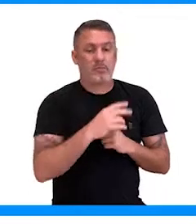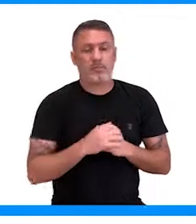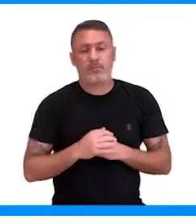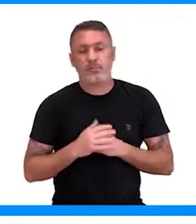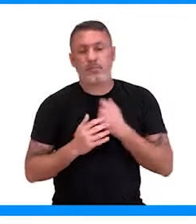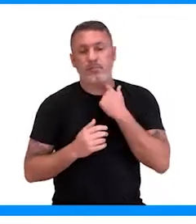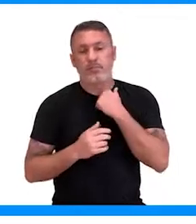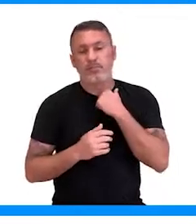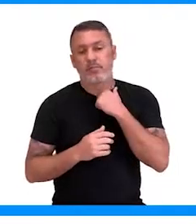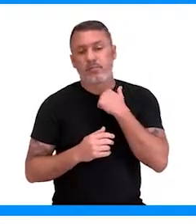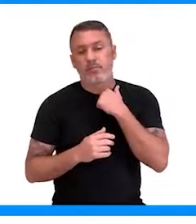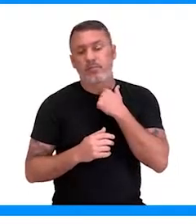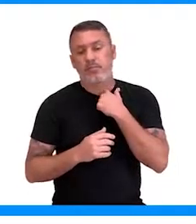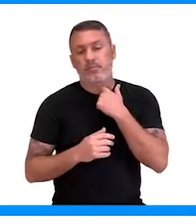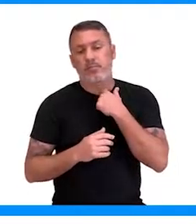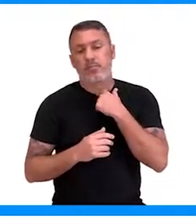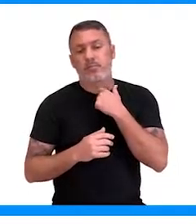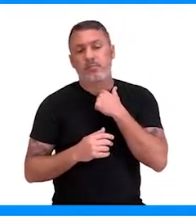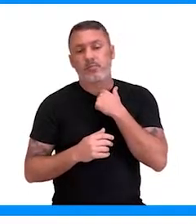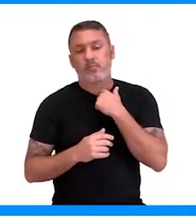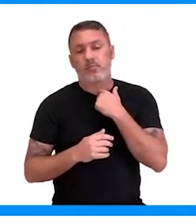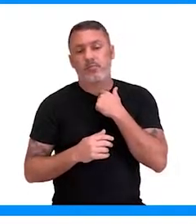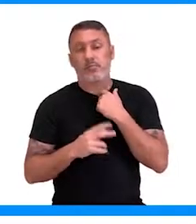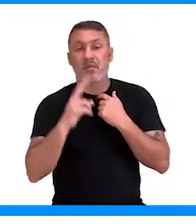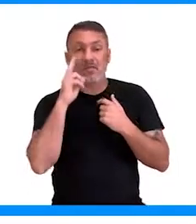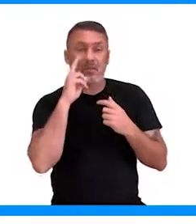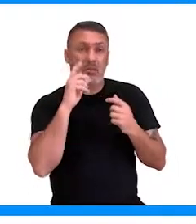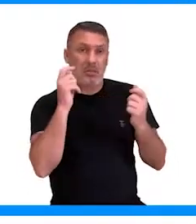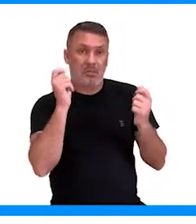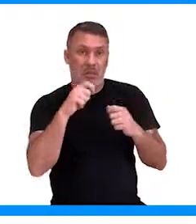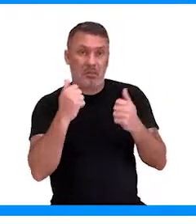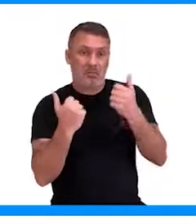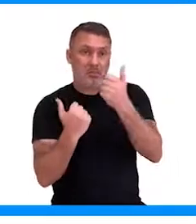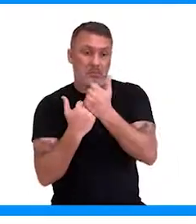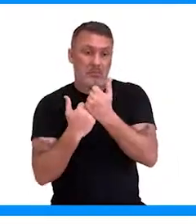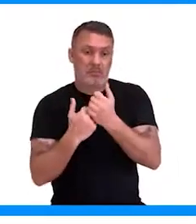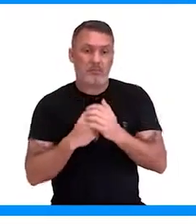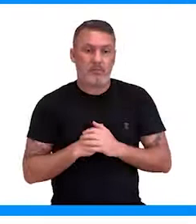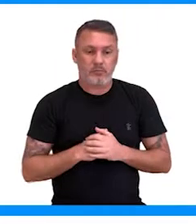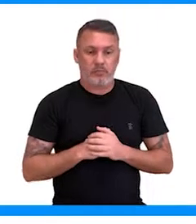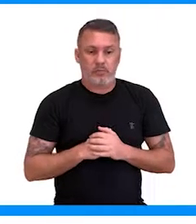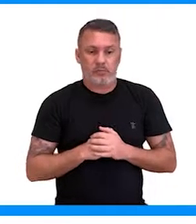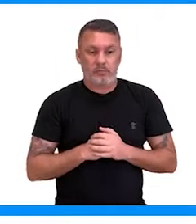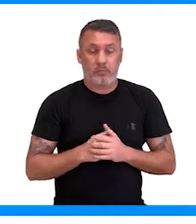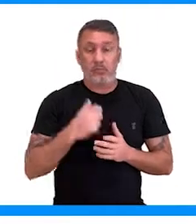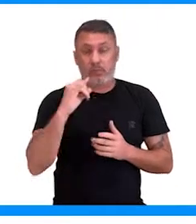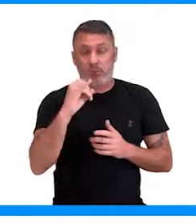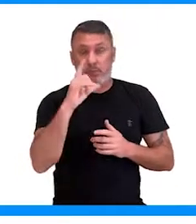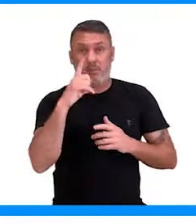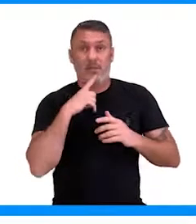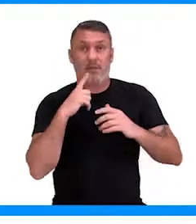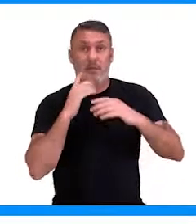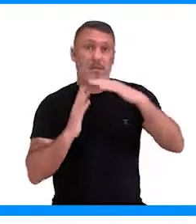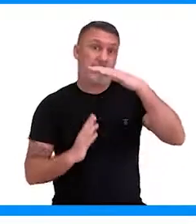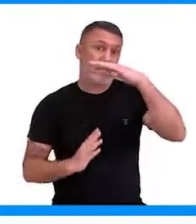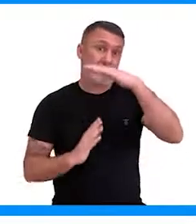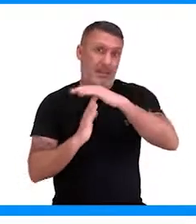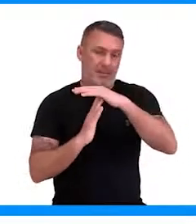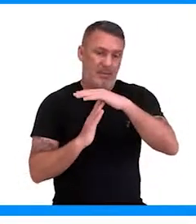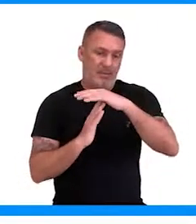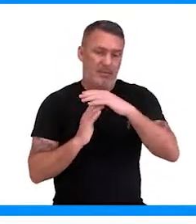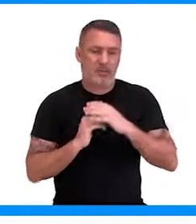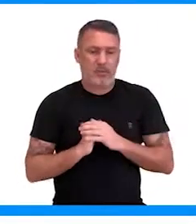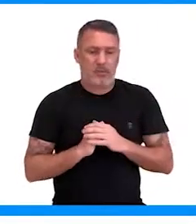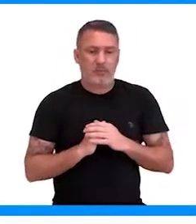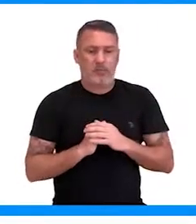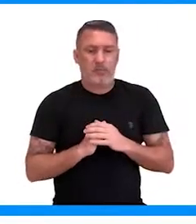vovó atrás do tacho. Vamos ver se dá para usar ela? Se eu colocar no ponto de altura máxima,